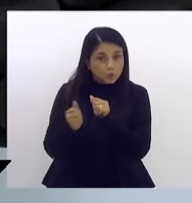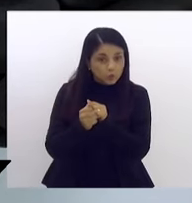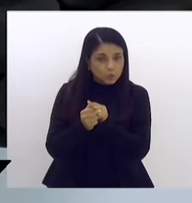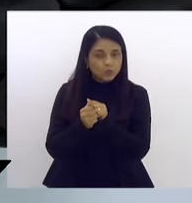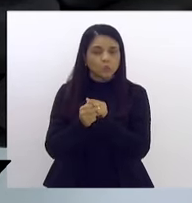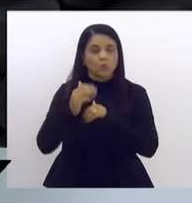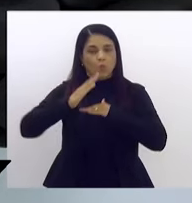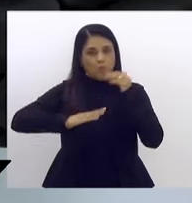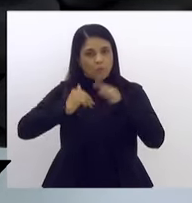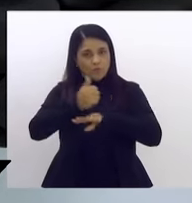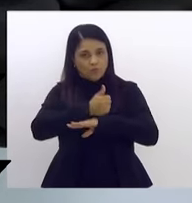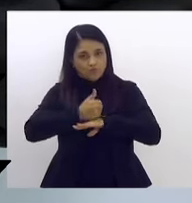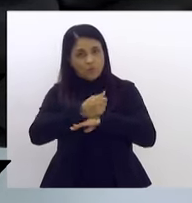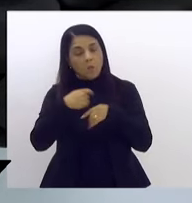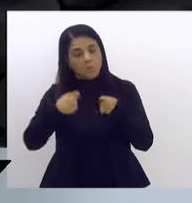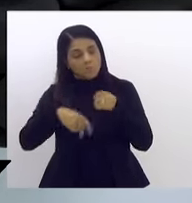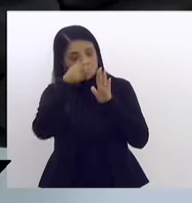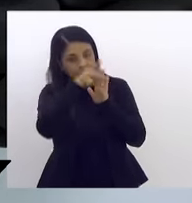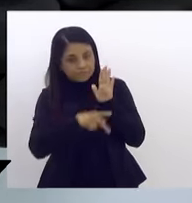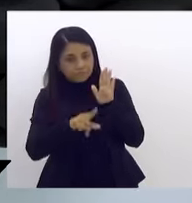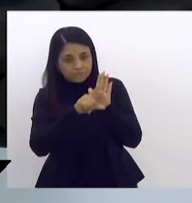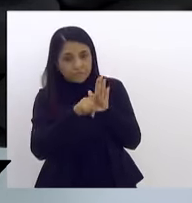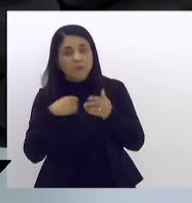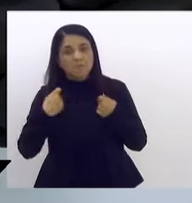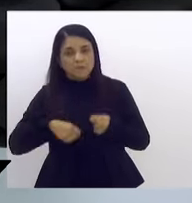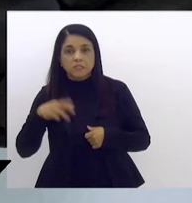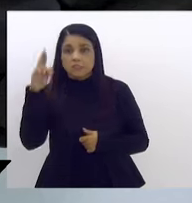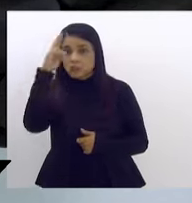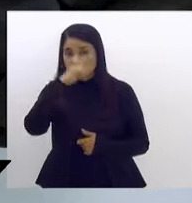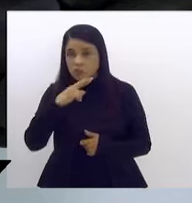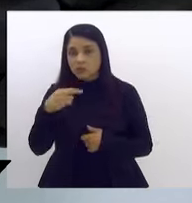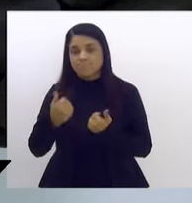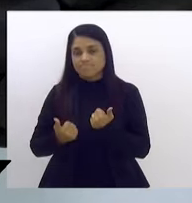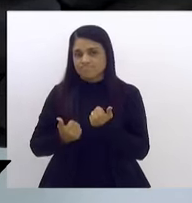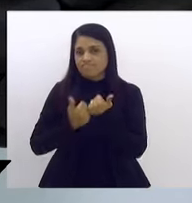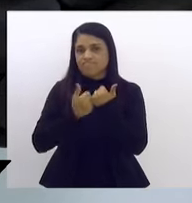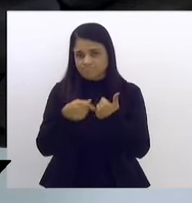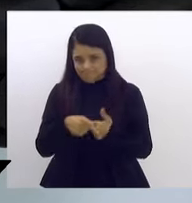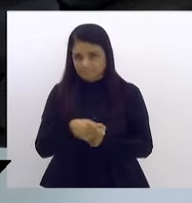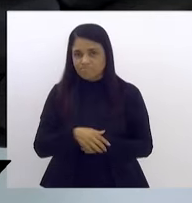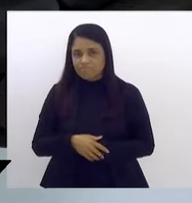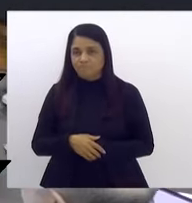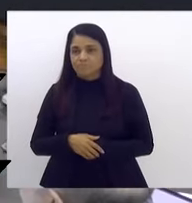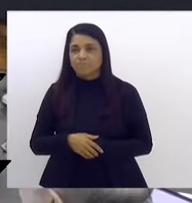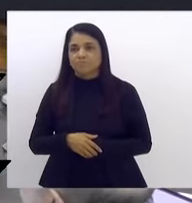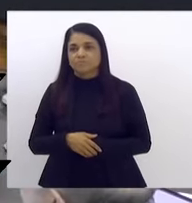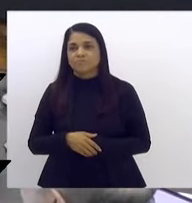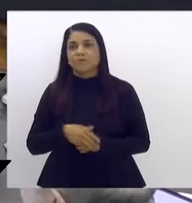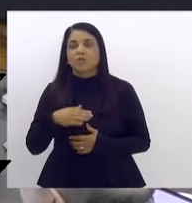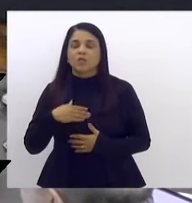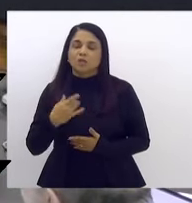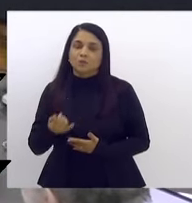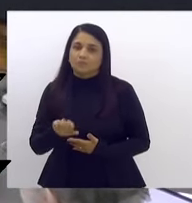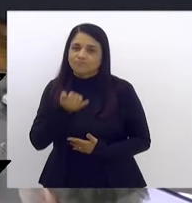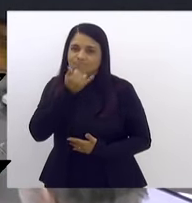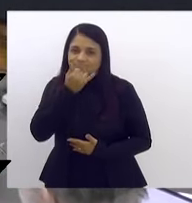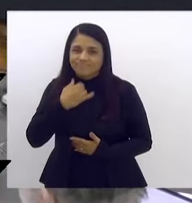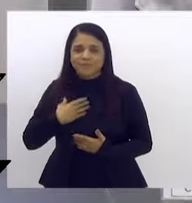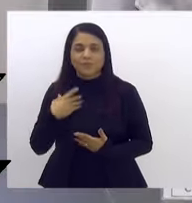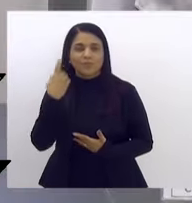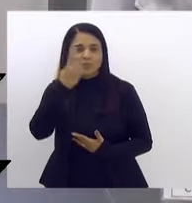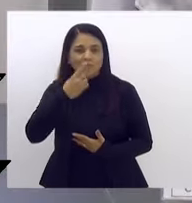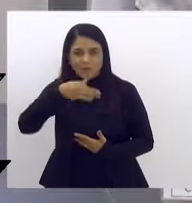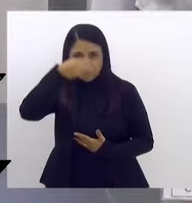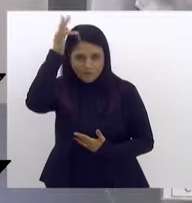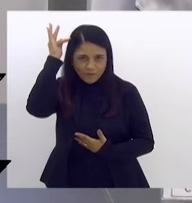de injuri cdade do projeto tem que ser adequado precisaria de supervisão né lamento aí a ausência do deputado Fred que certamente Gostaria